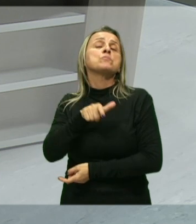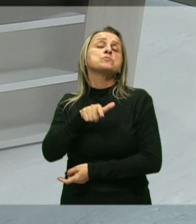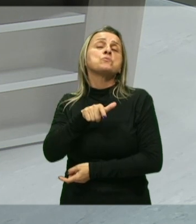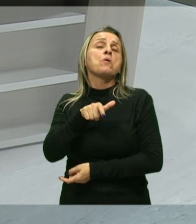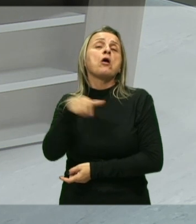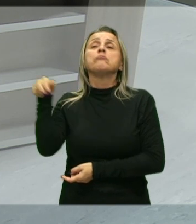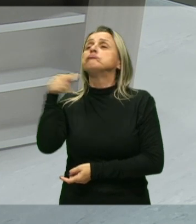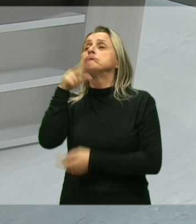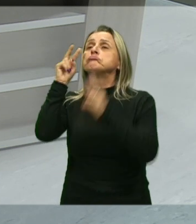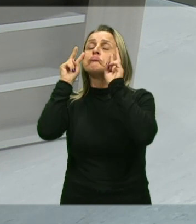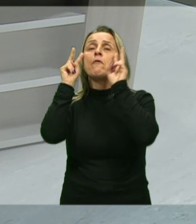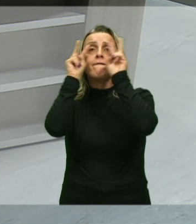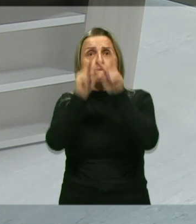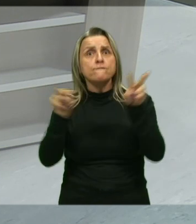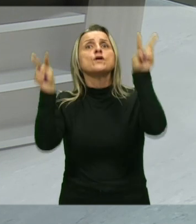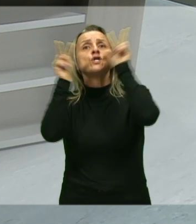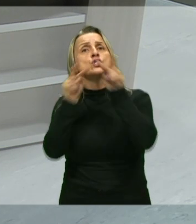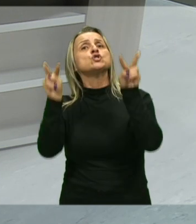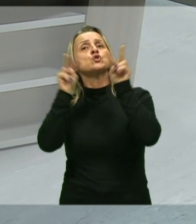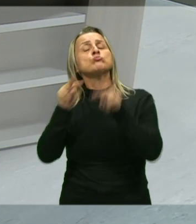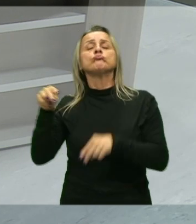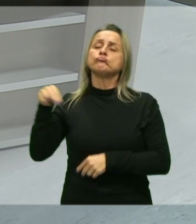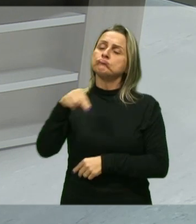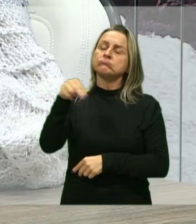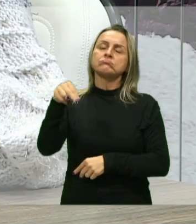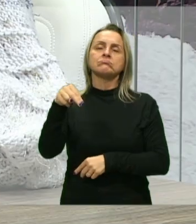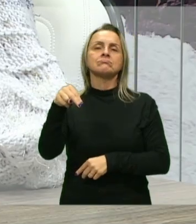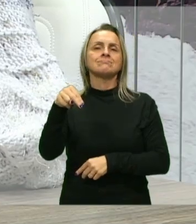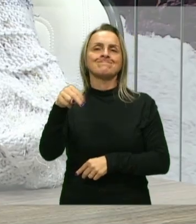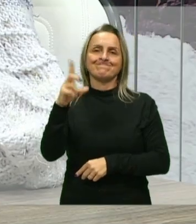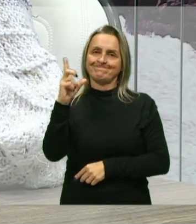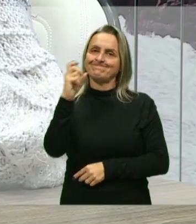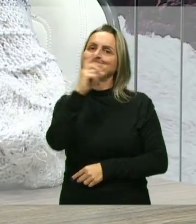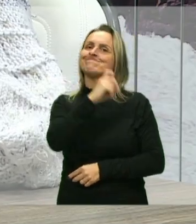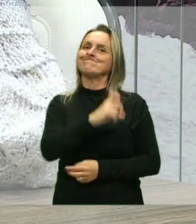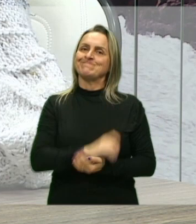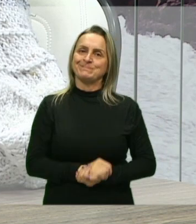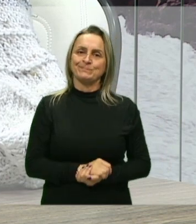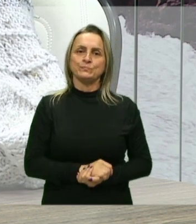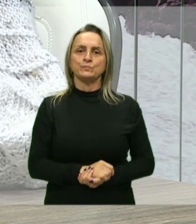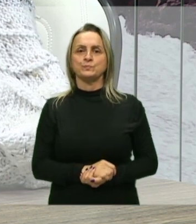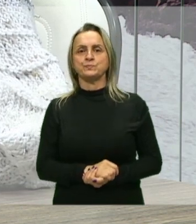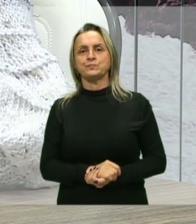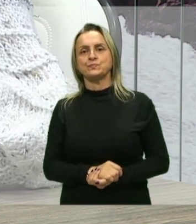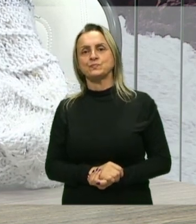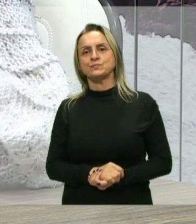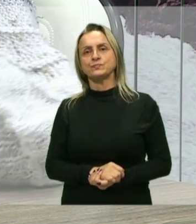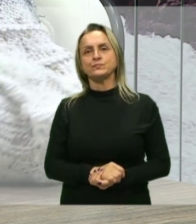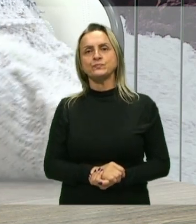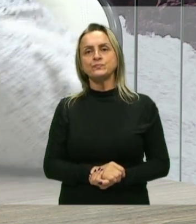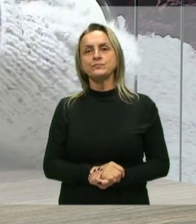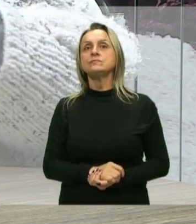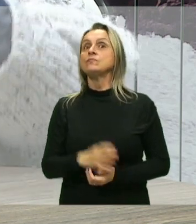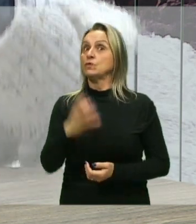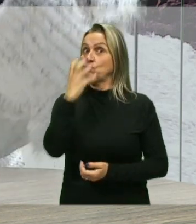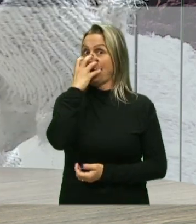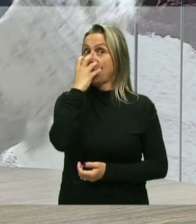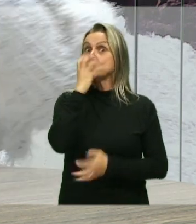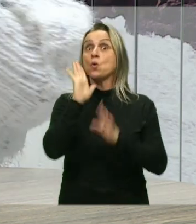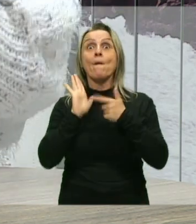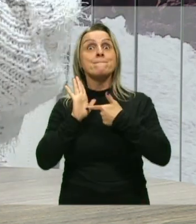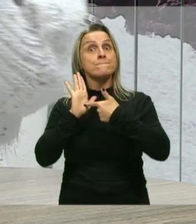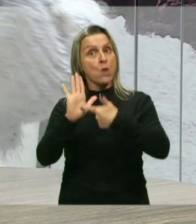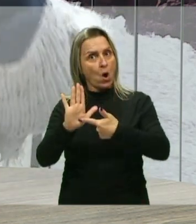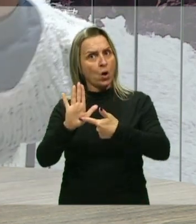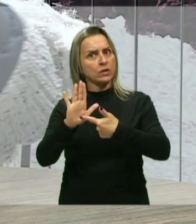cachorro, entendeu? Mas é difícil, né? Porque o cachorro está... Gente, ele está identificado, ele tem uma correia, ele tem...